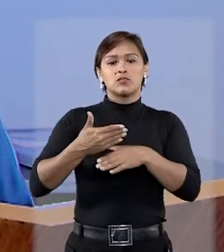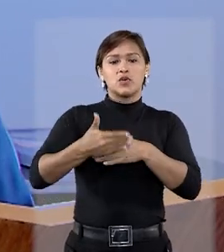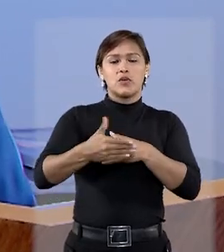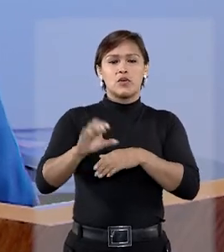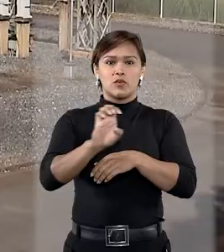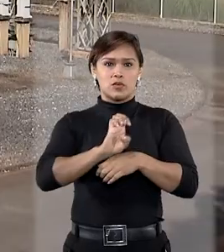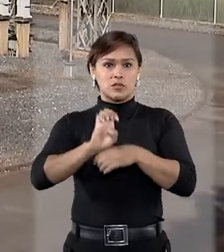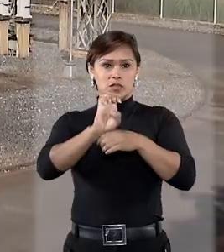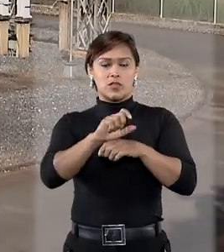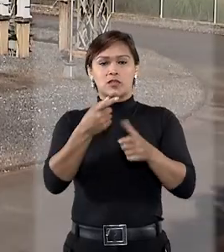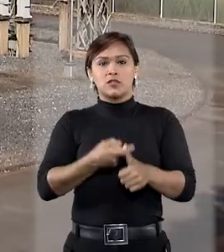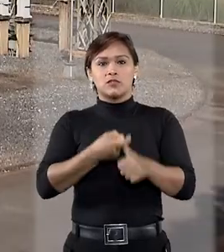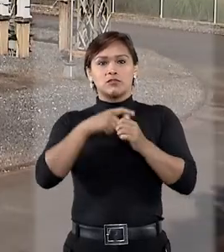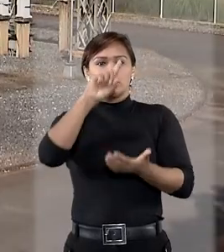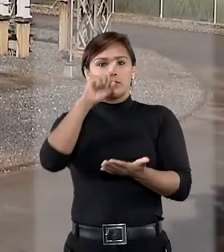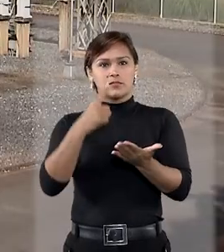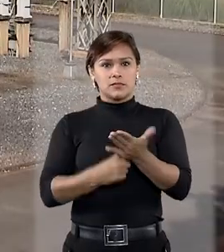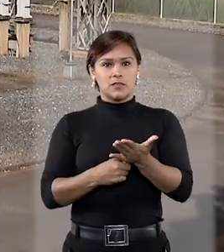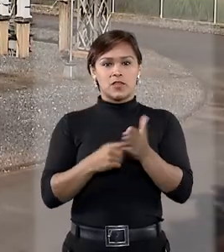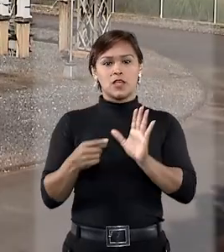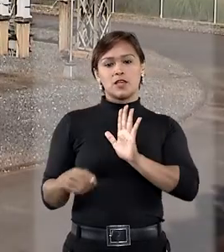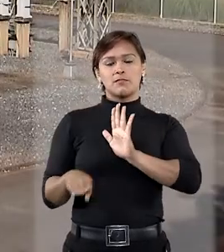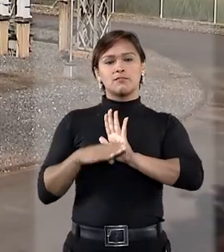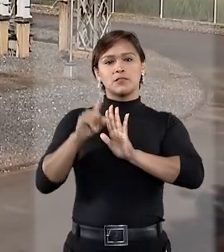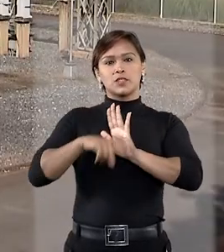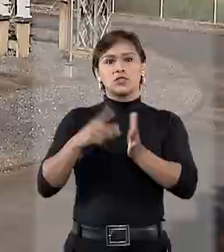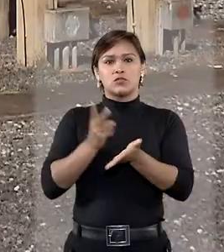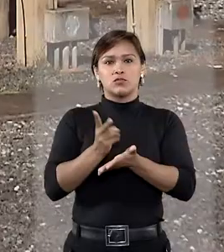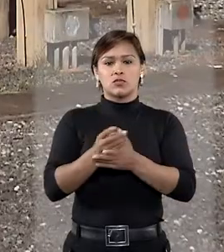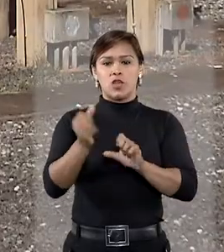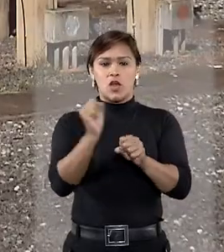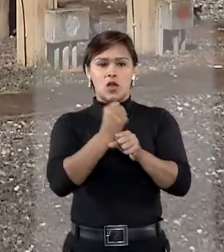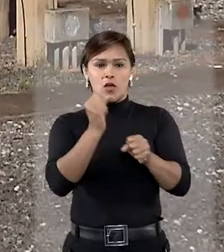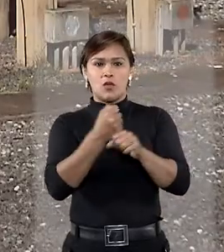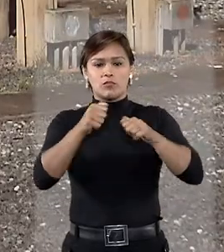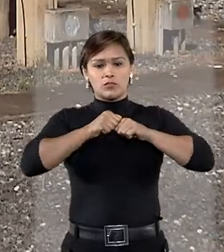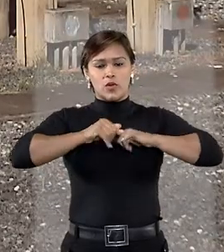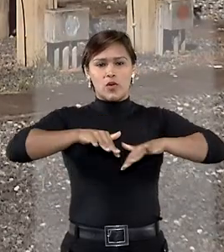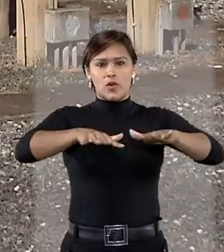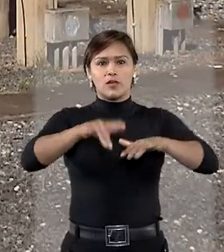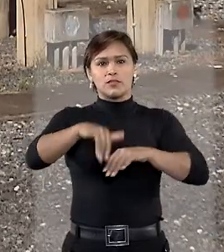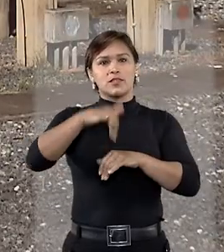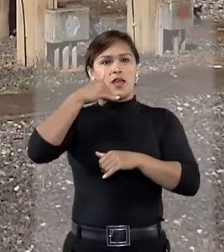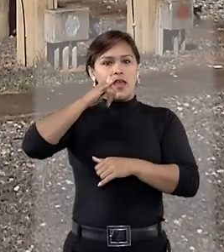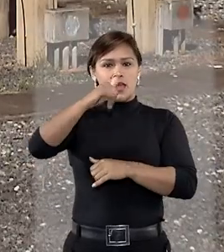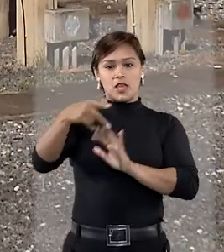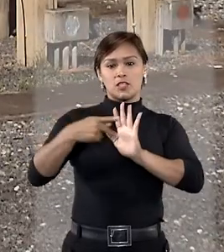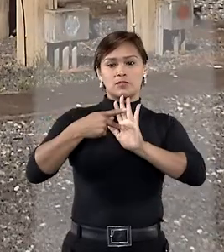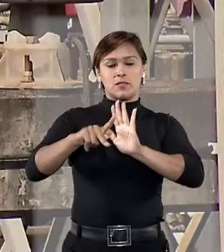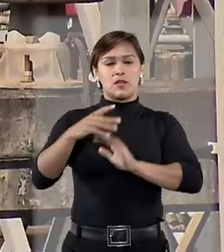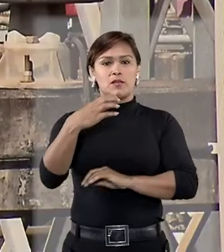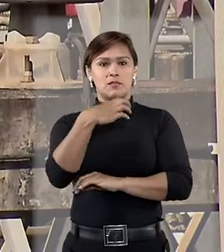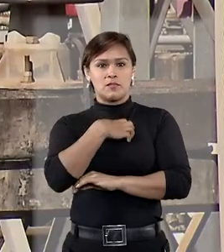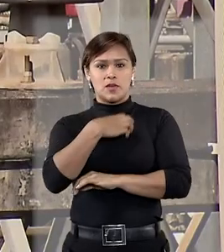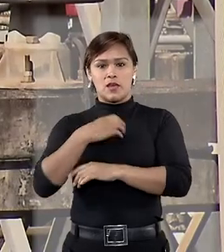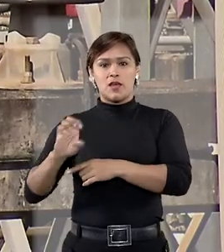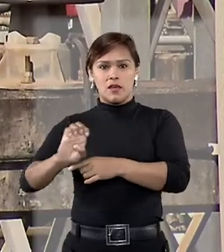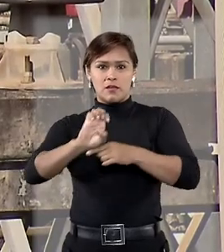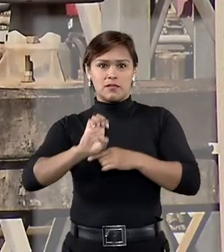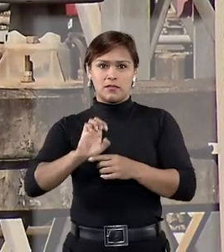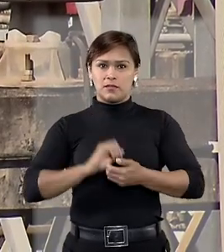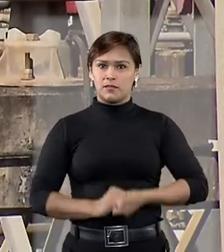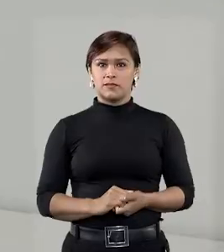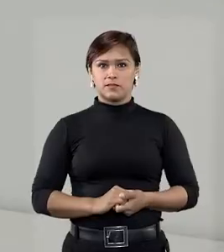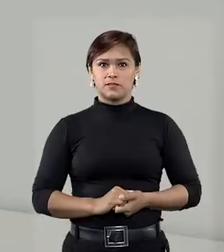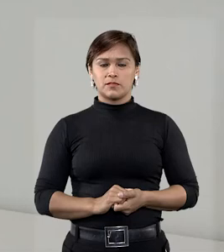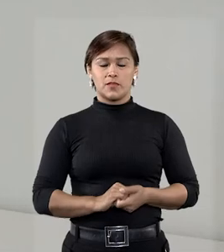funcionamento do Estado e suspendeu a decisão que impedia a continuidade das obras de expansão da rede de energia elétrica no extremo oeste